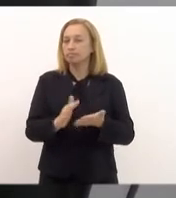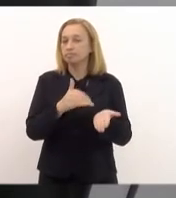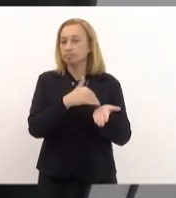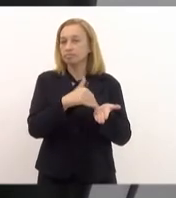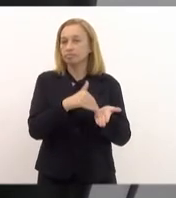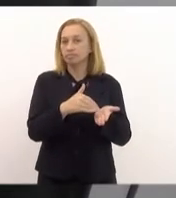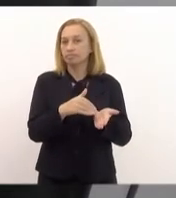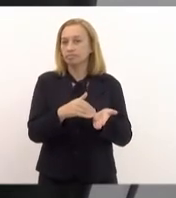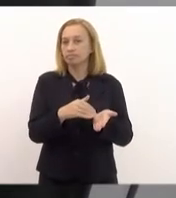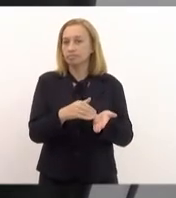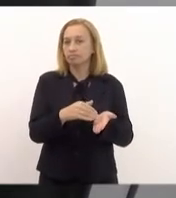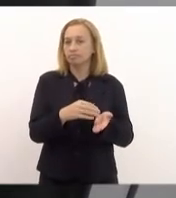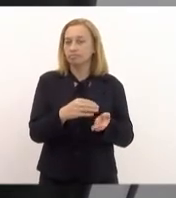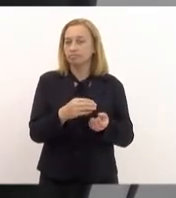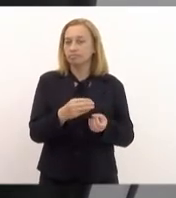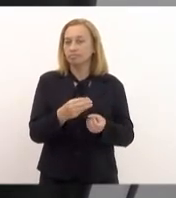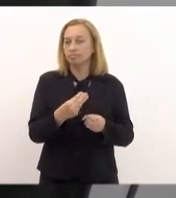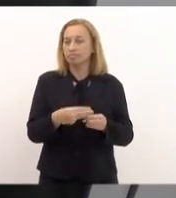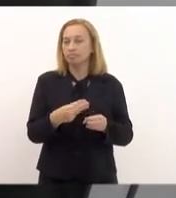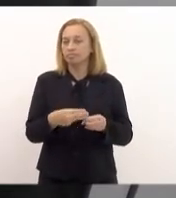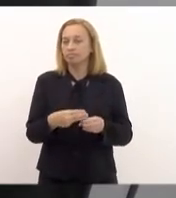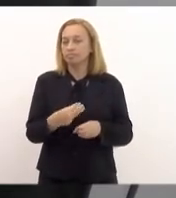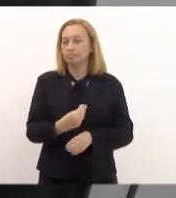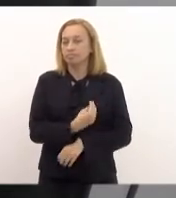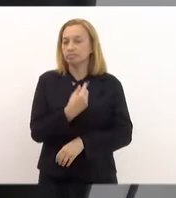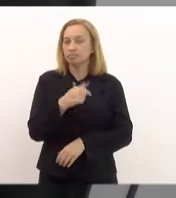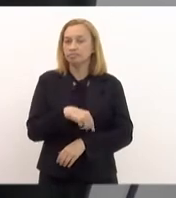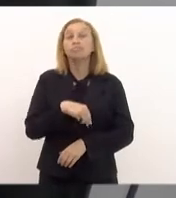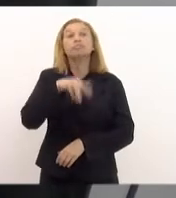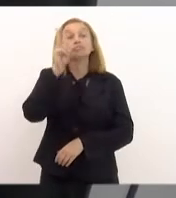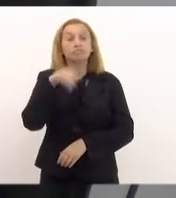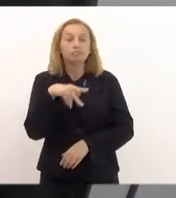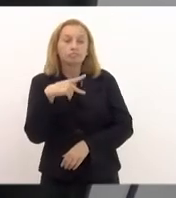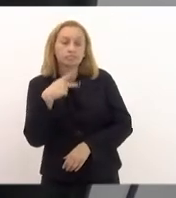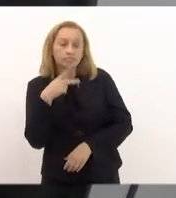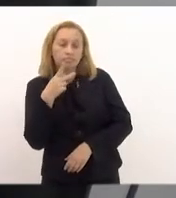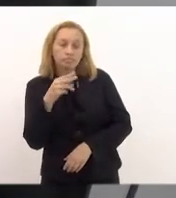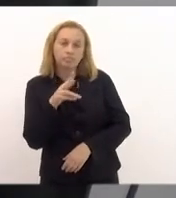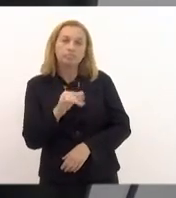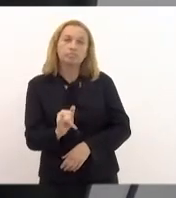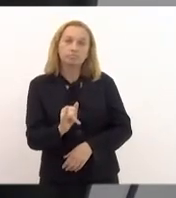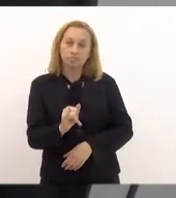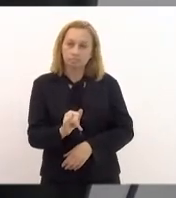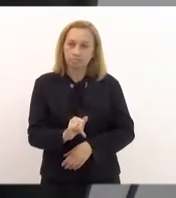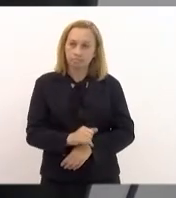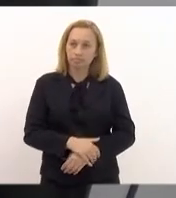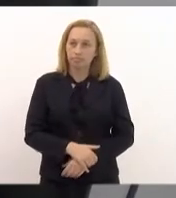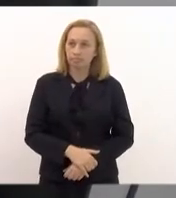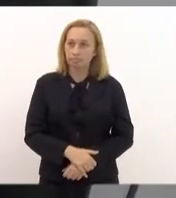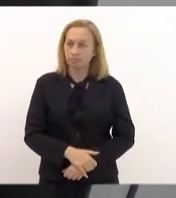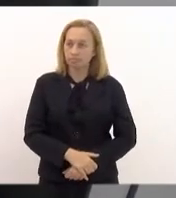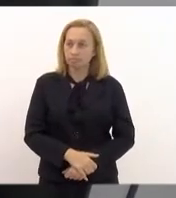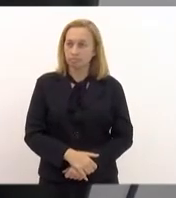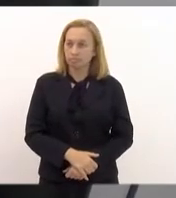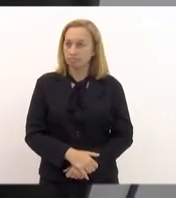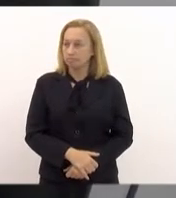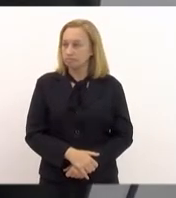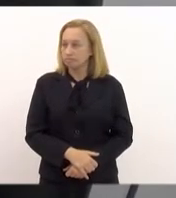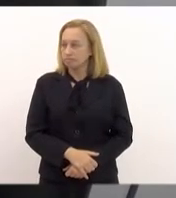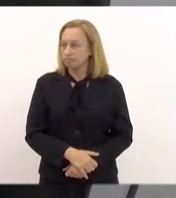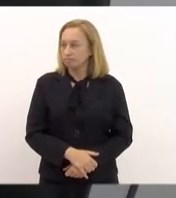vai se manifestar pelo município. Vocês são todos bem-vindos, mas para efeito de organização, apenas um faz uso da palavra nesse momento, por